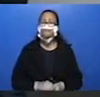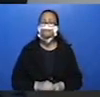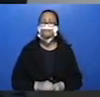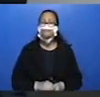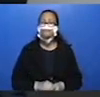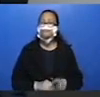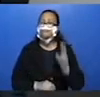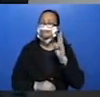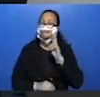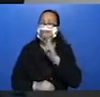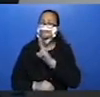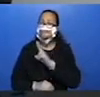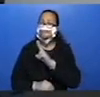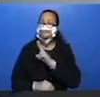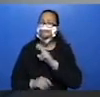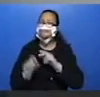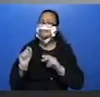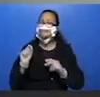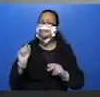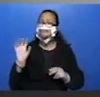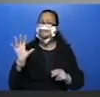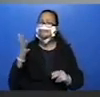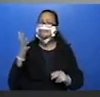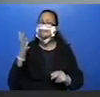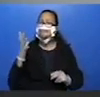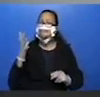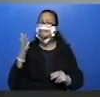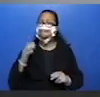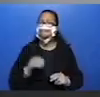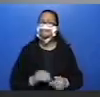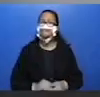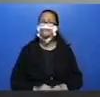Olha lá, o que aconteceu? Quem sabe me falar o que aconteceu?